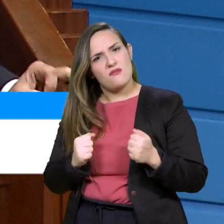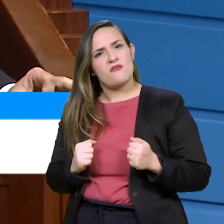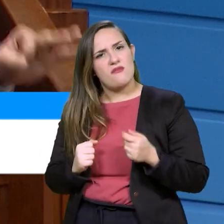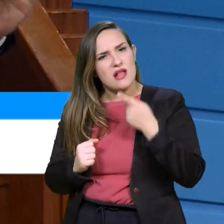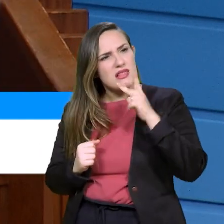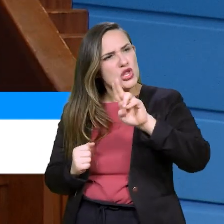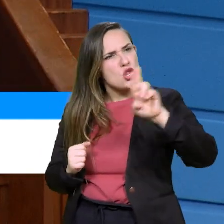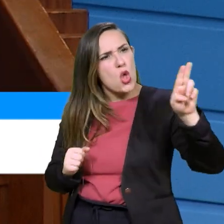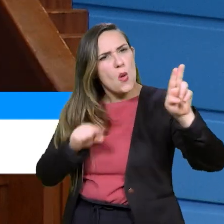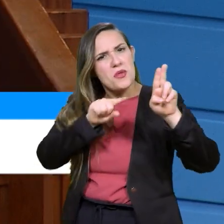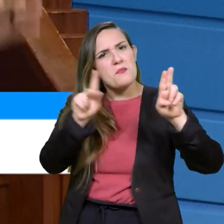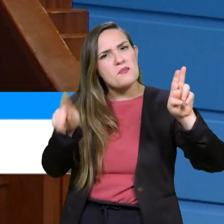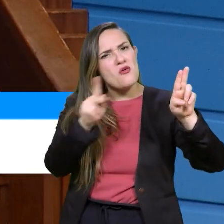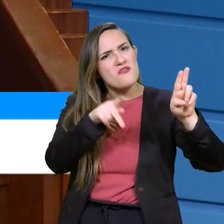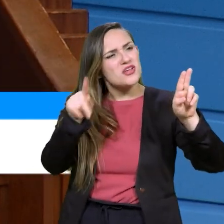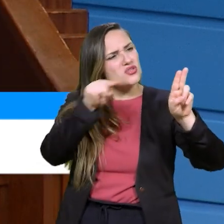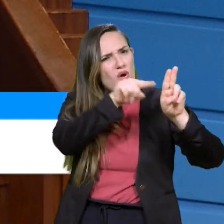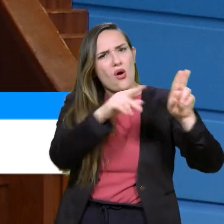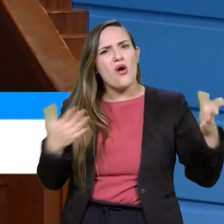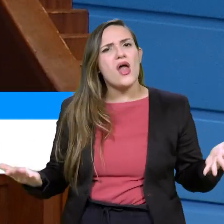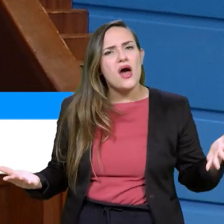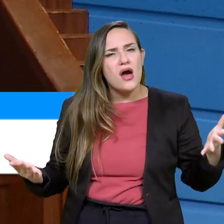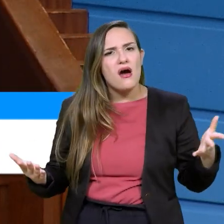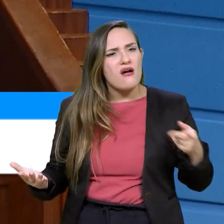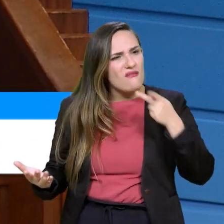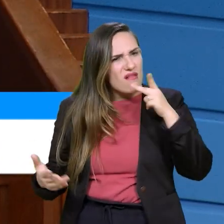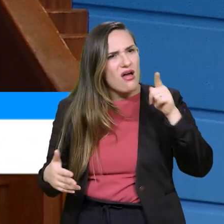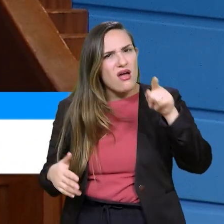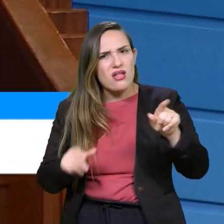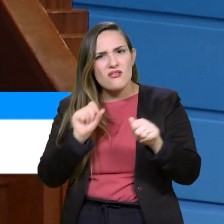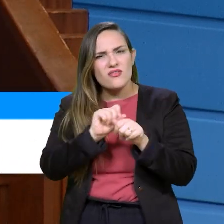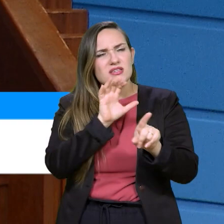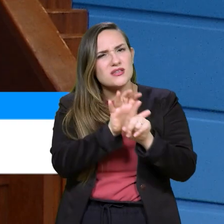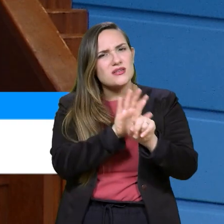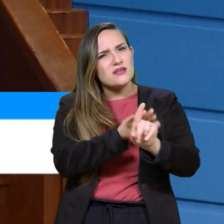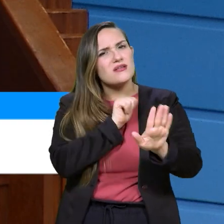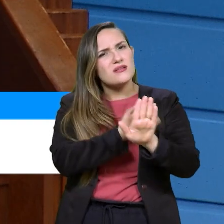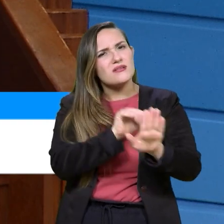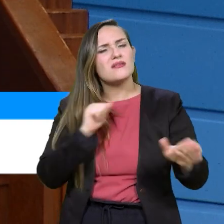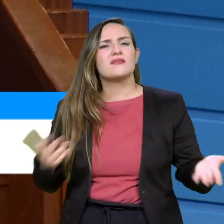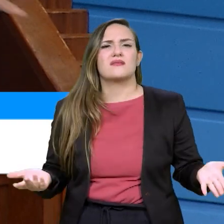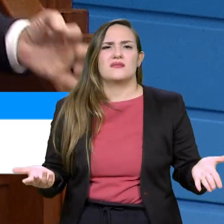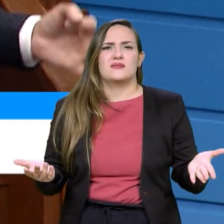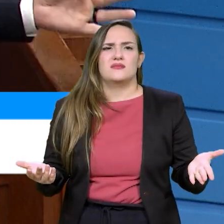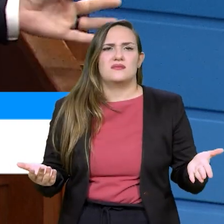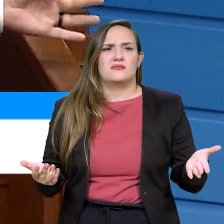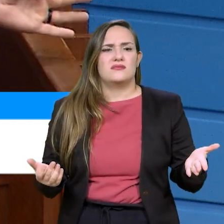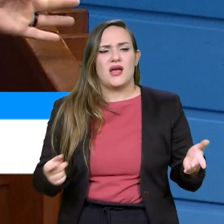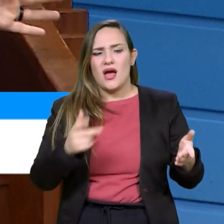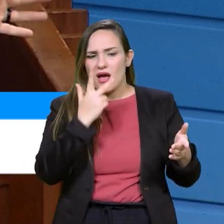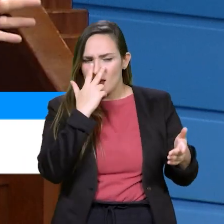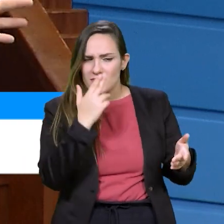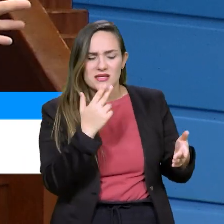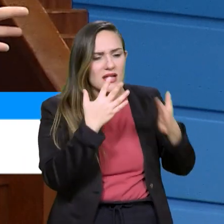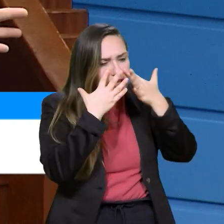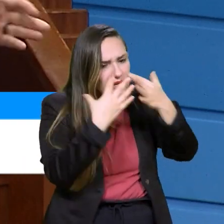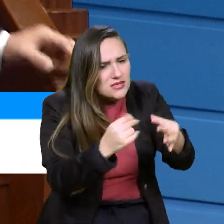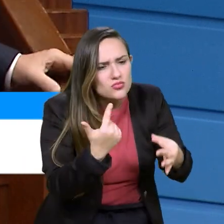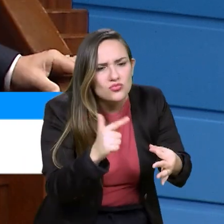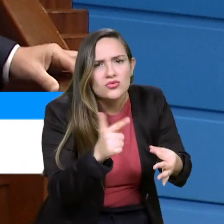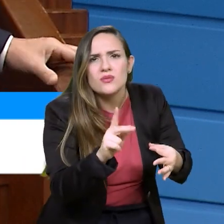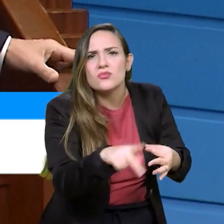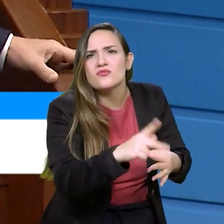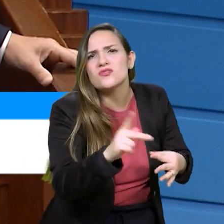que Vossa Excelência tem que ter muita responsabilidade de falar o nome de uma professora aqui e dizer que ela está fazendo doutrinação